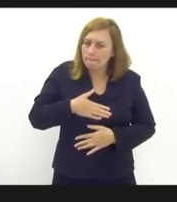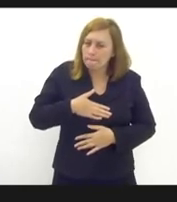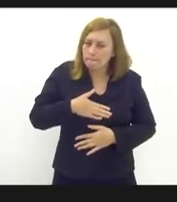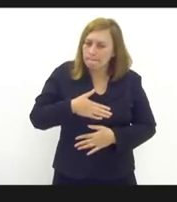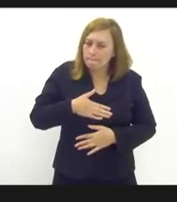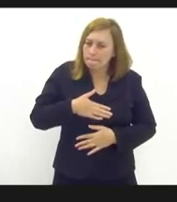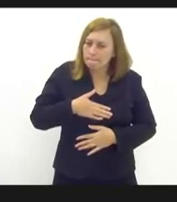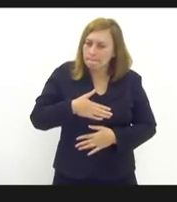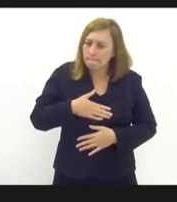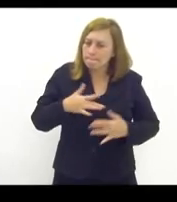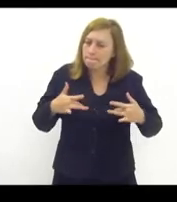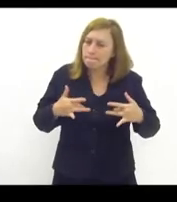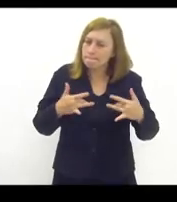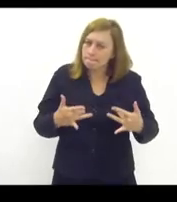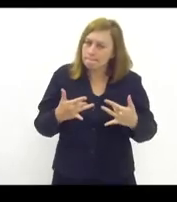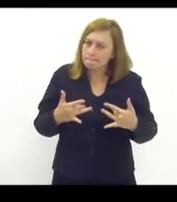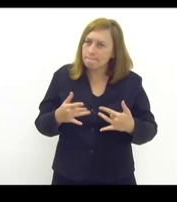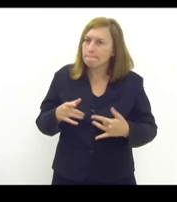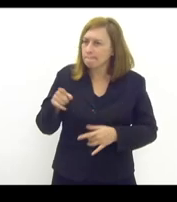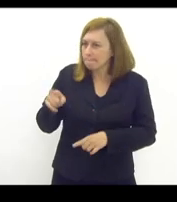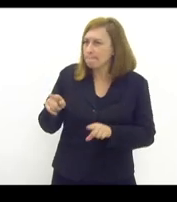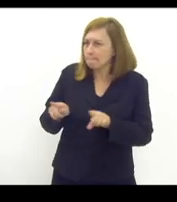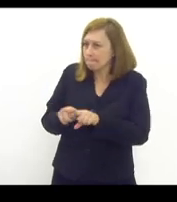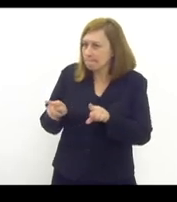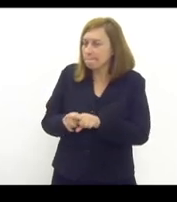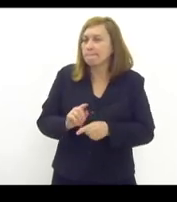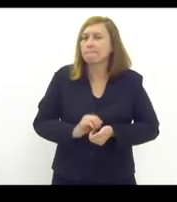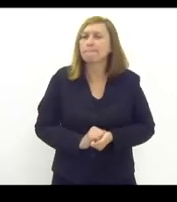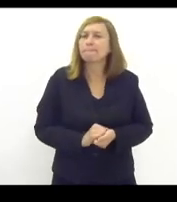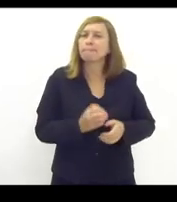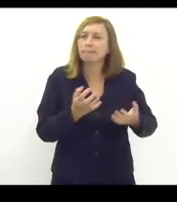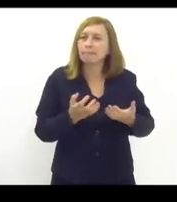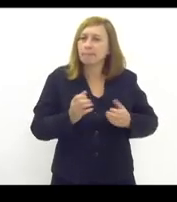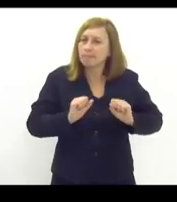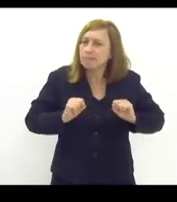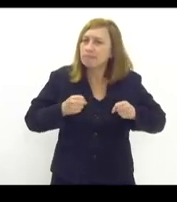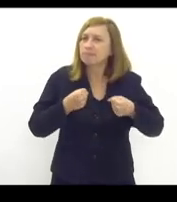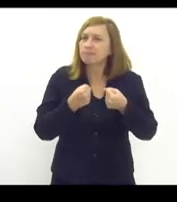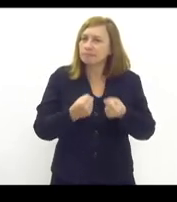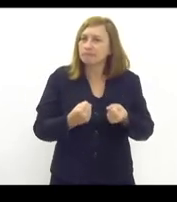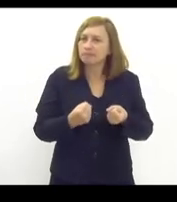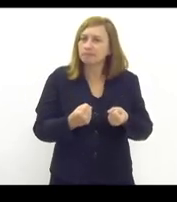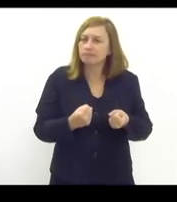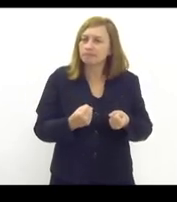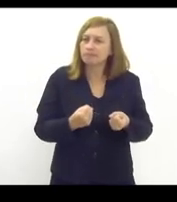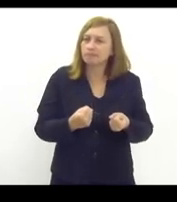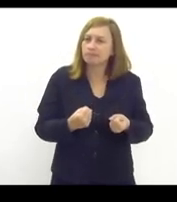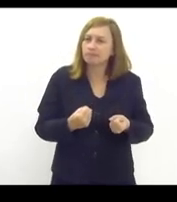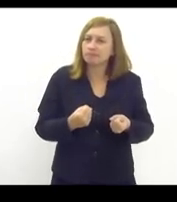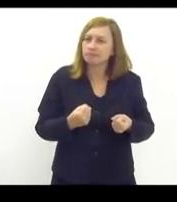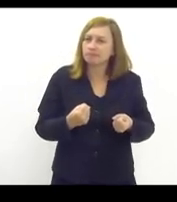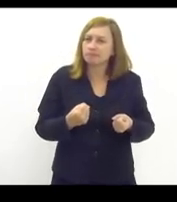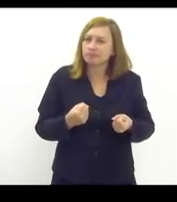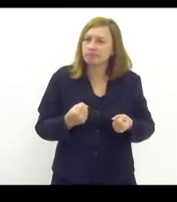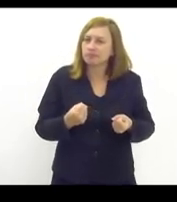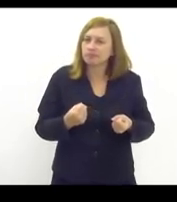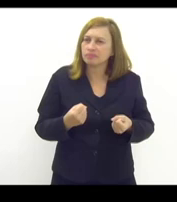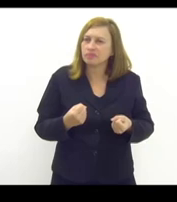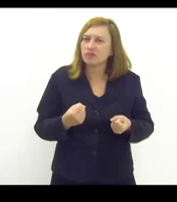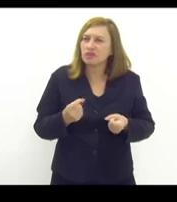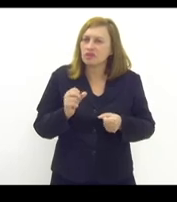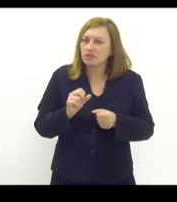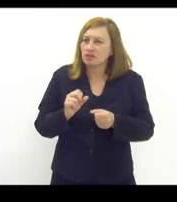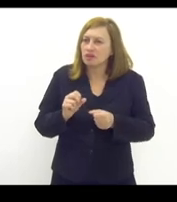e me solidarizo com ele também, e quero reforçar que o que foi feito contra